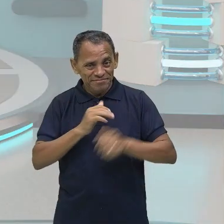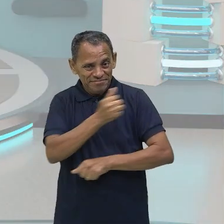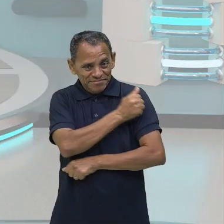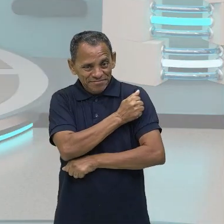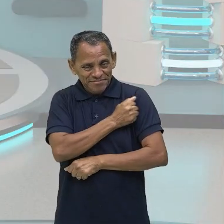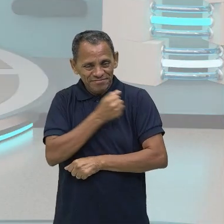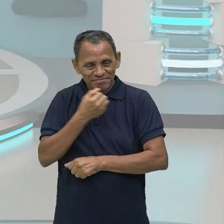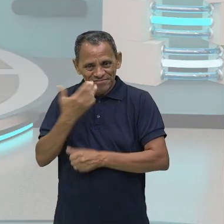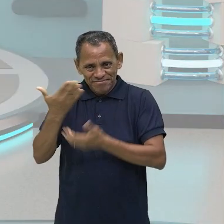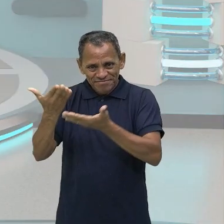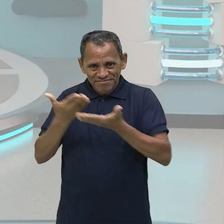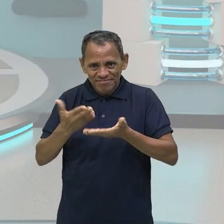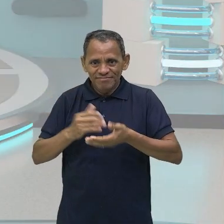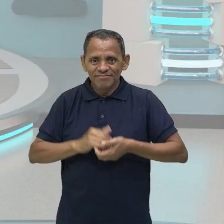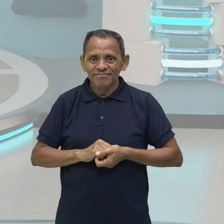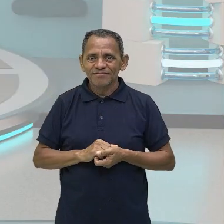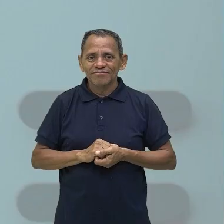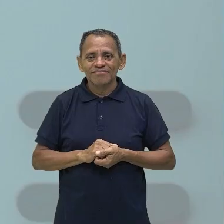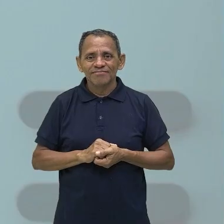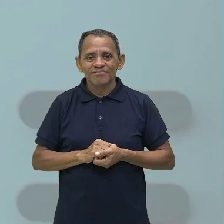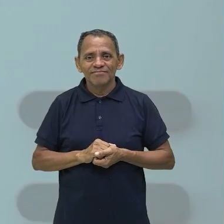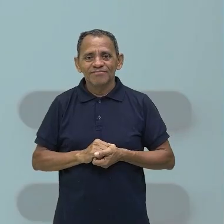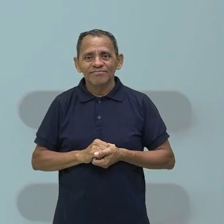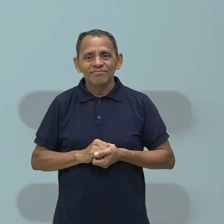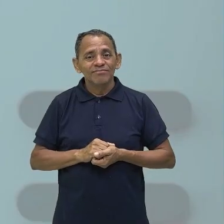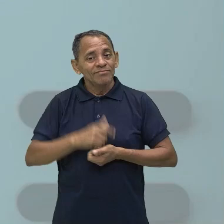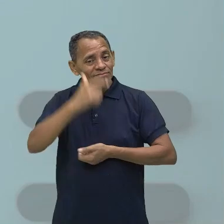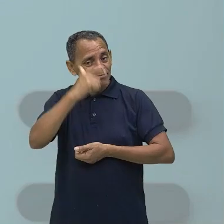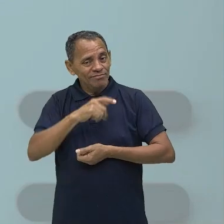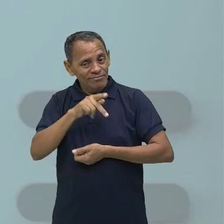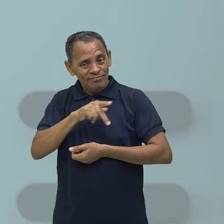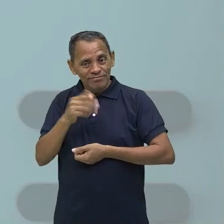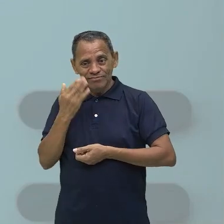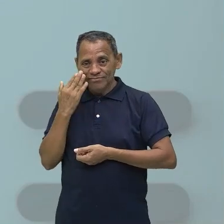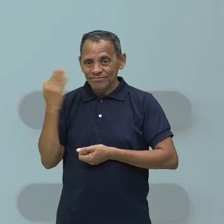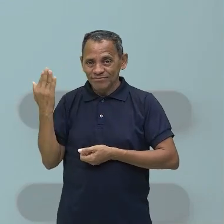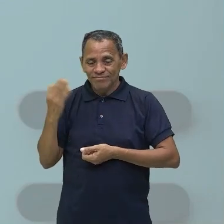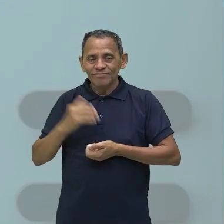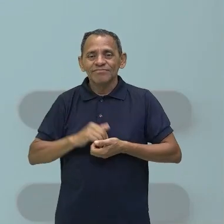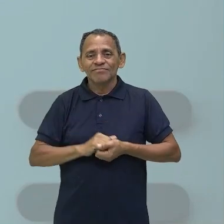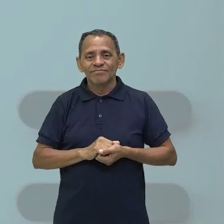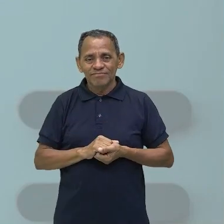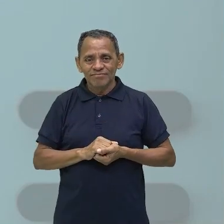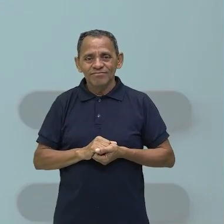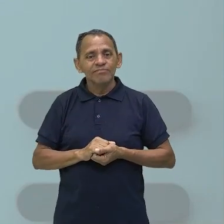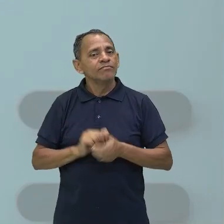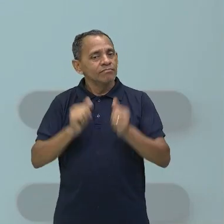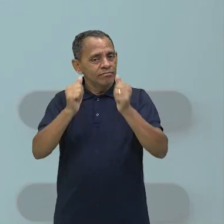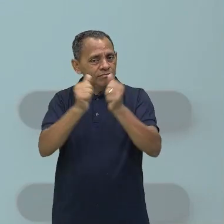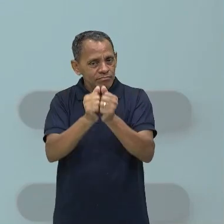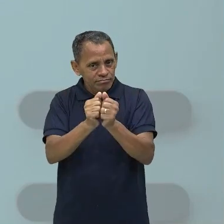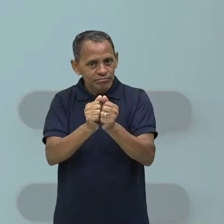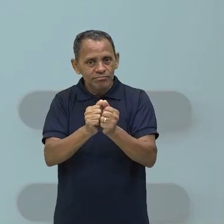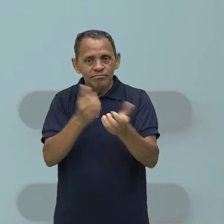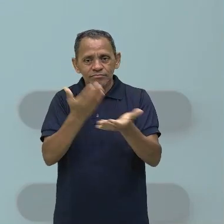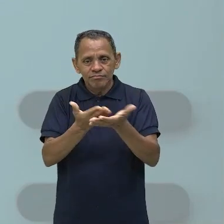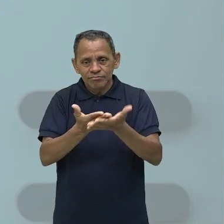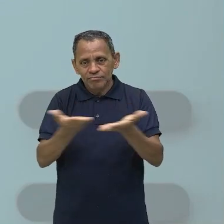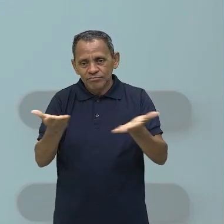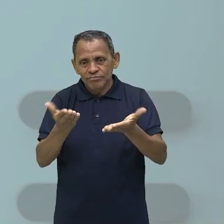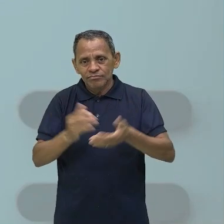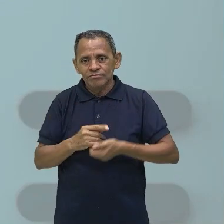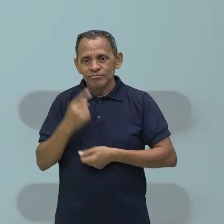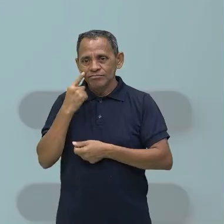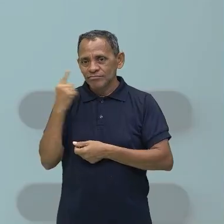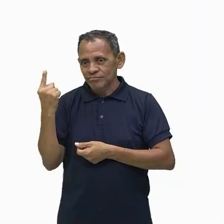sejam muito bem-vindos. Sou a professora Marta Patrícia e estaremos juntos na nossa aula de hoje.